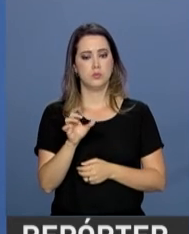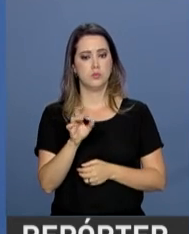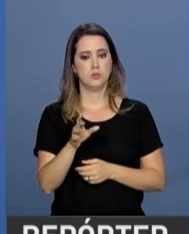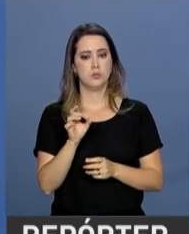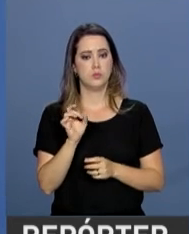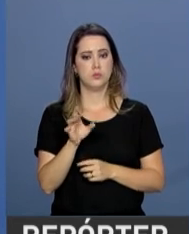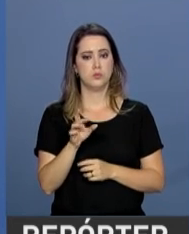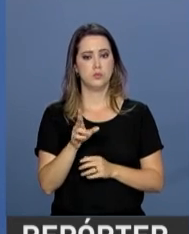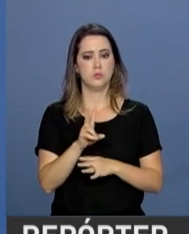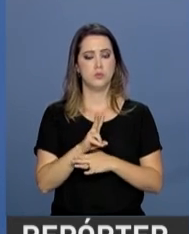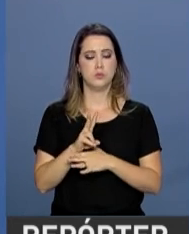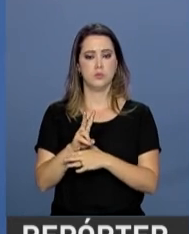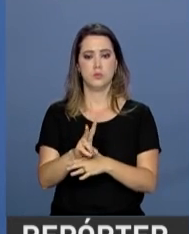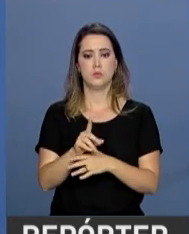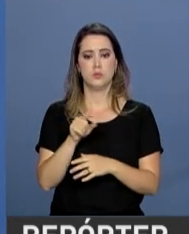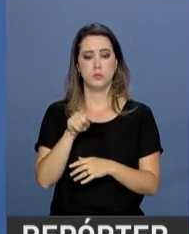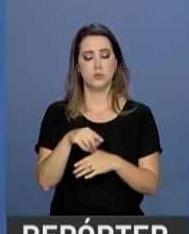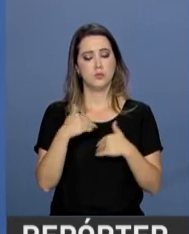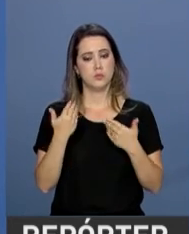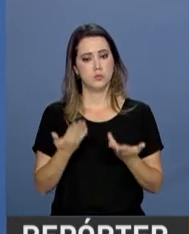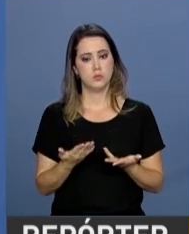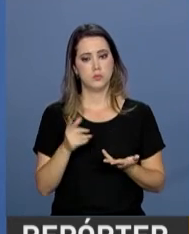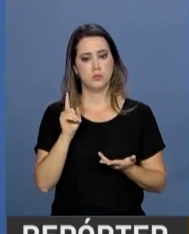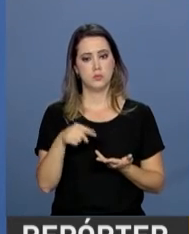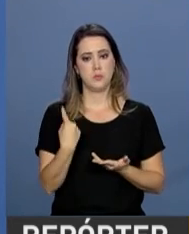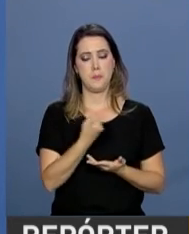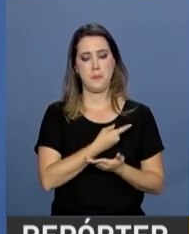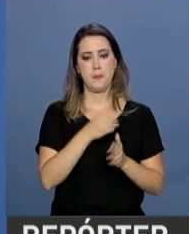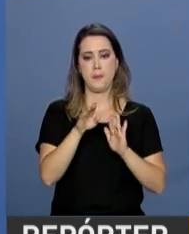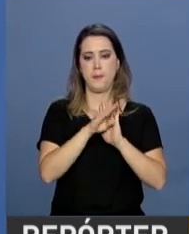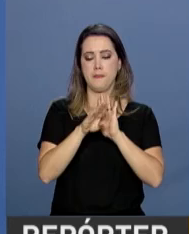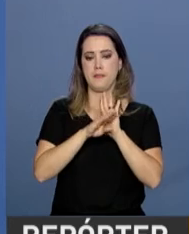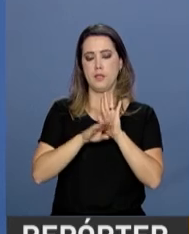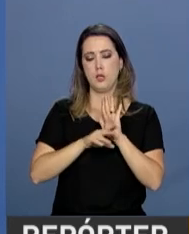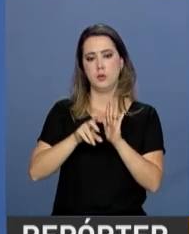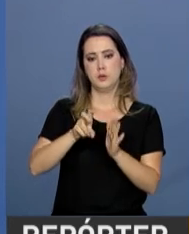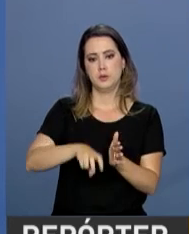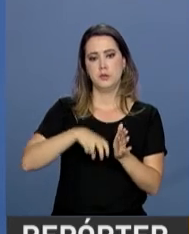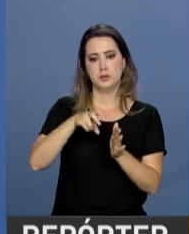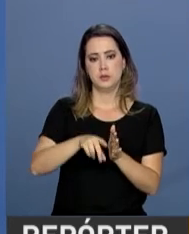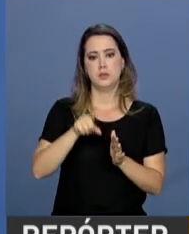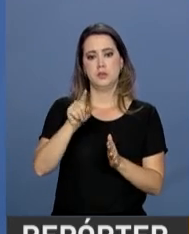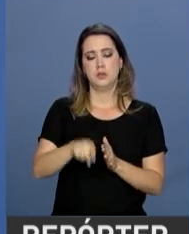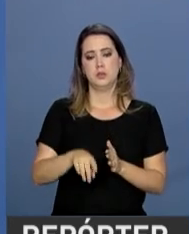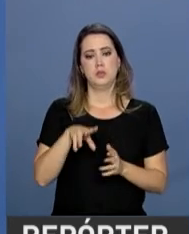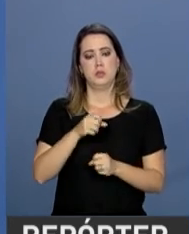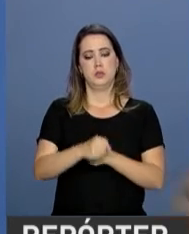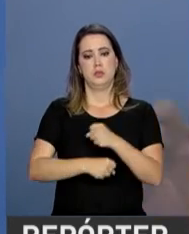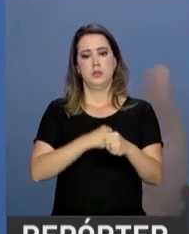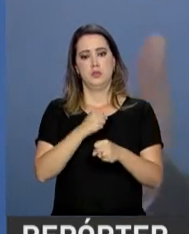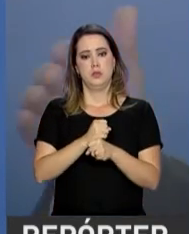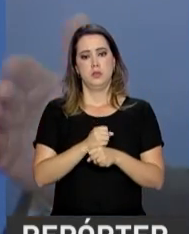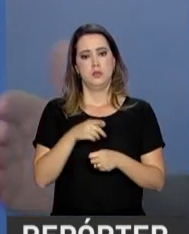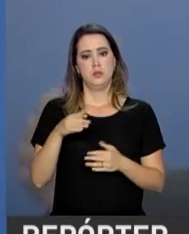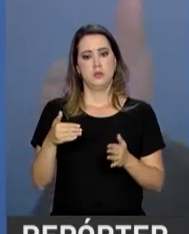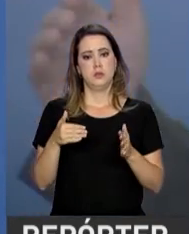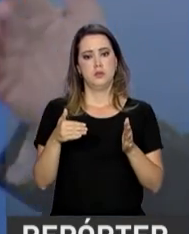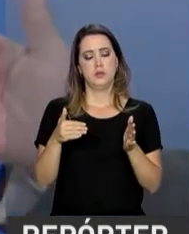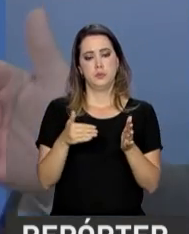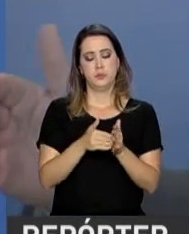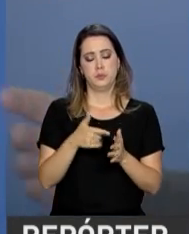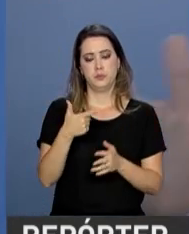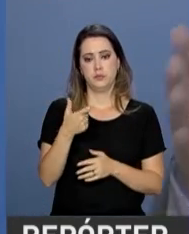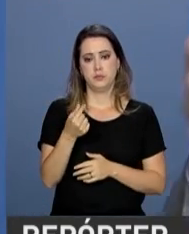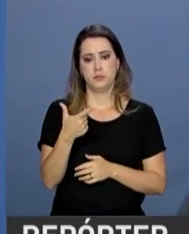apenas o crédito por essa razão o nosso plano safra que agora é plurianual ele vai até